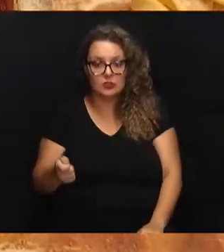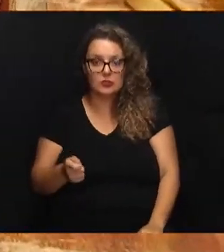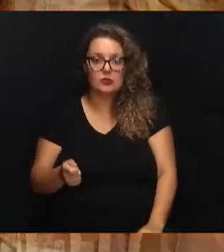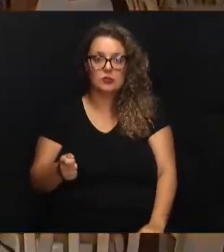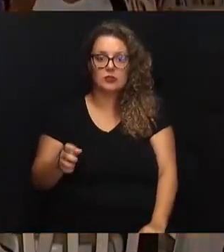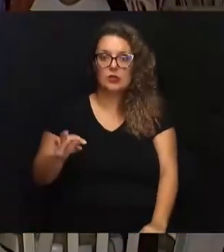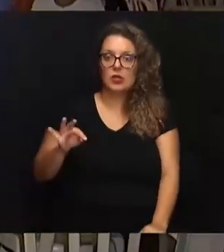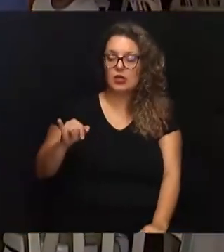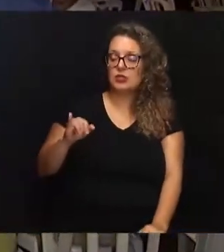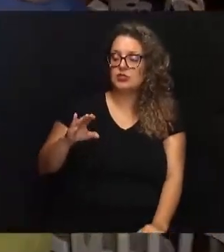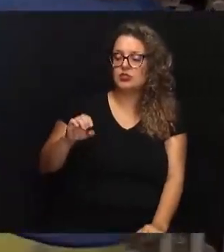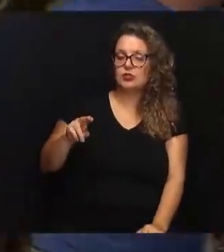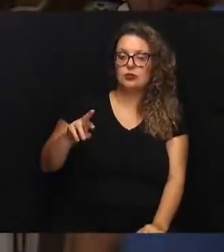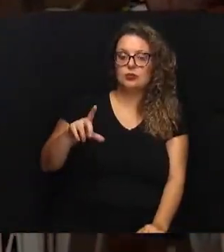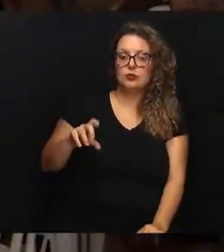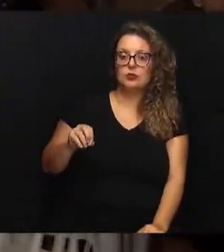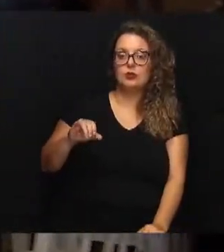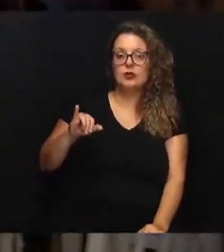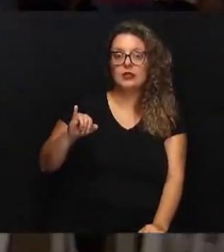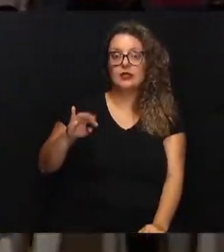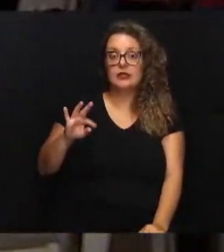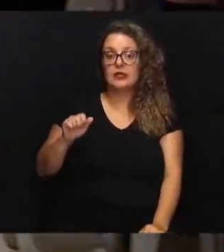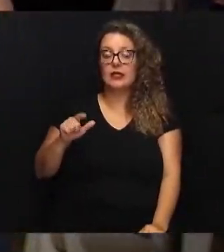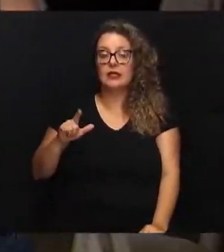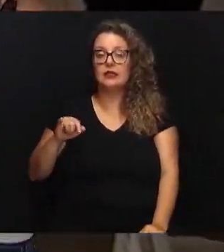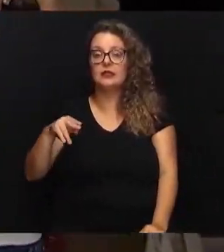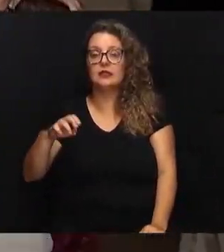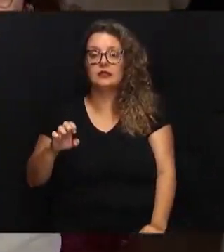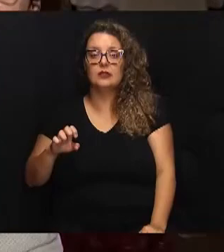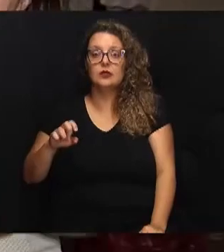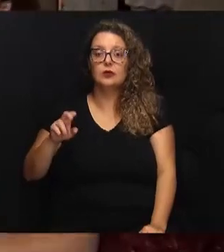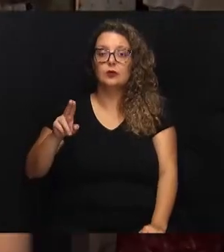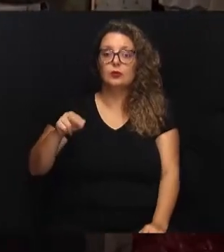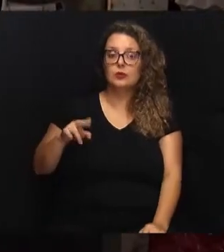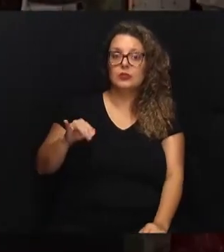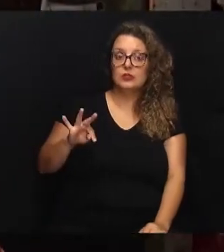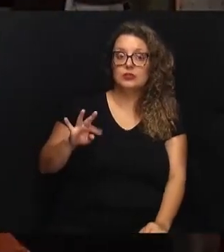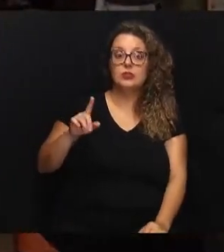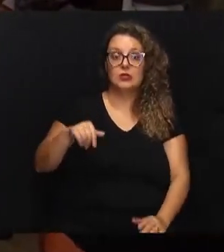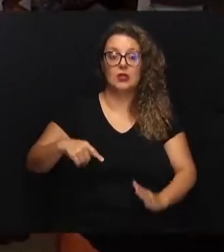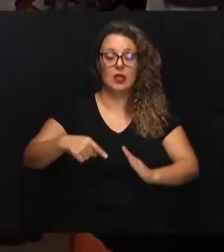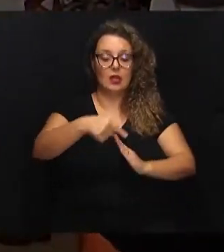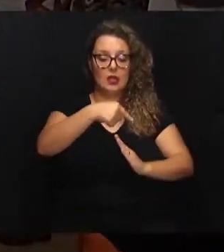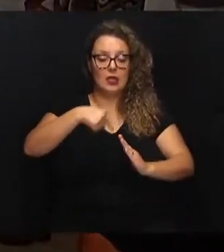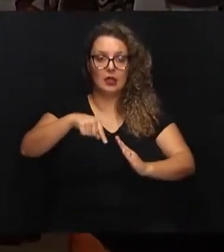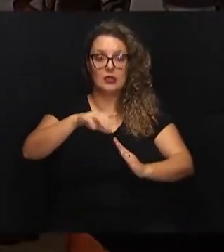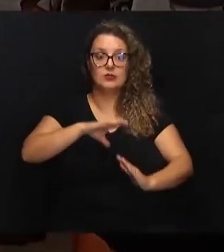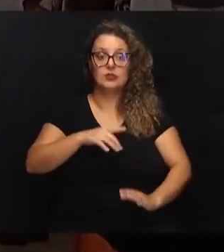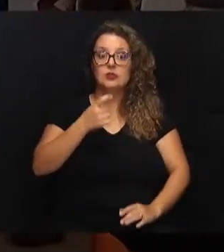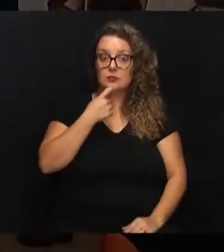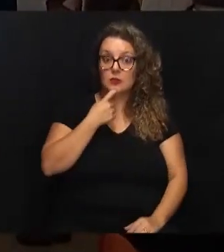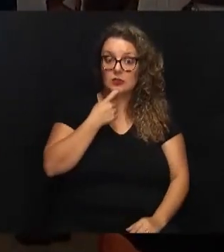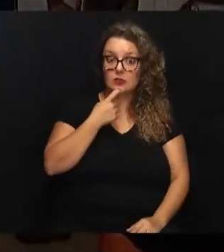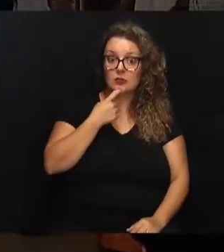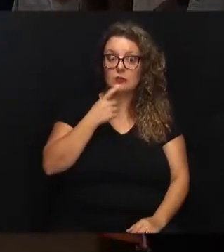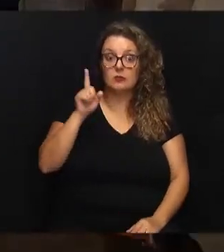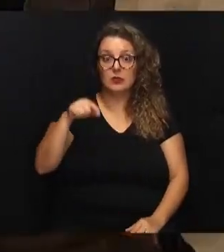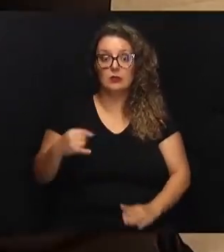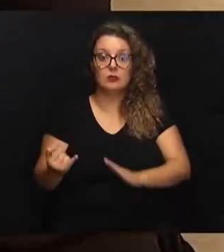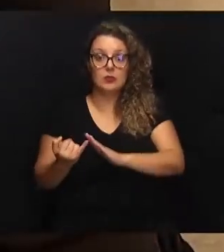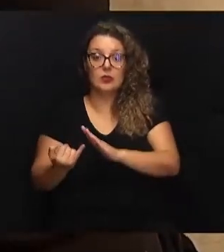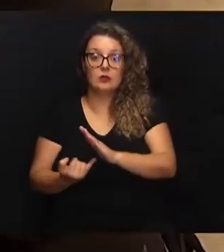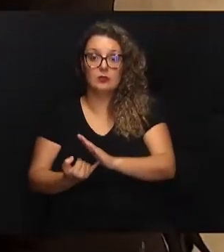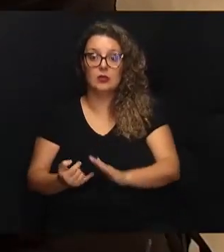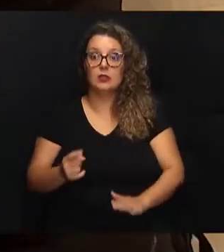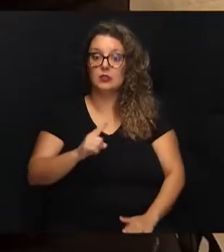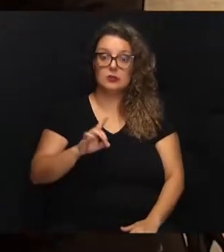Círculo Italiani Uniti, que hoje deu origem à Casa de Saúde de Campinas. Mas era uma entidade que tinha não